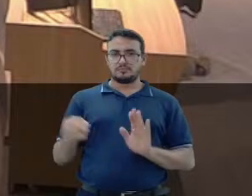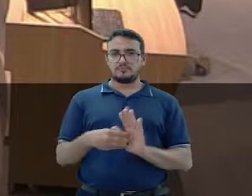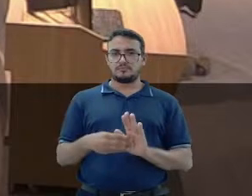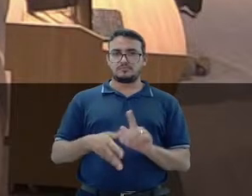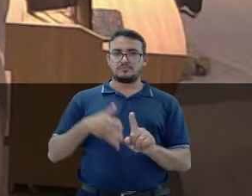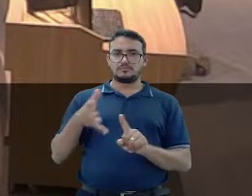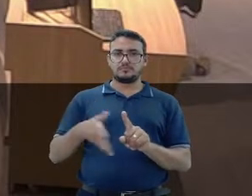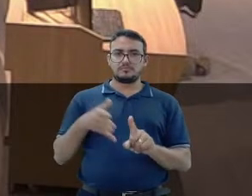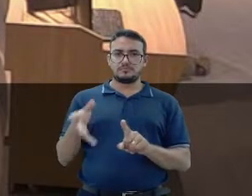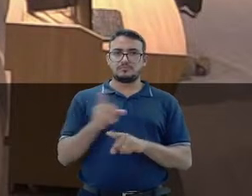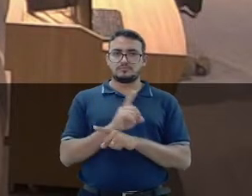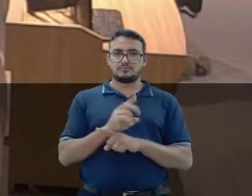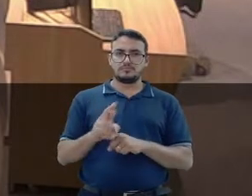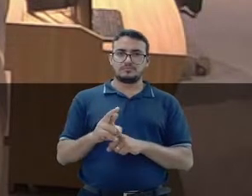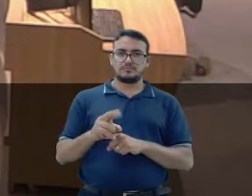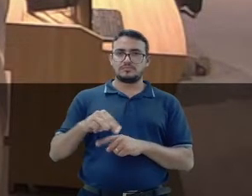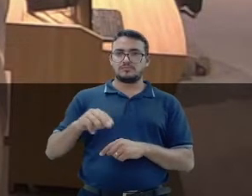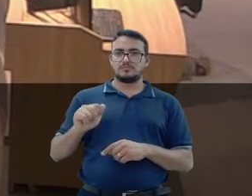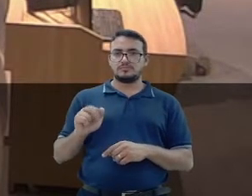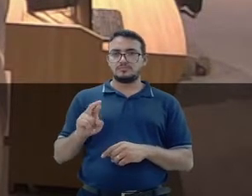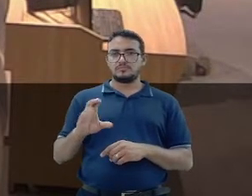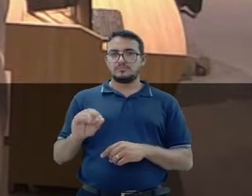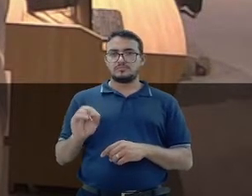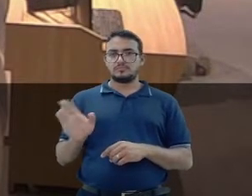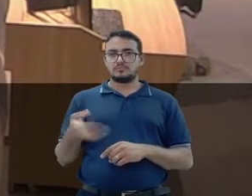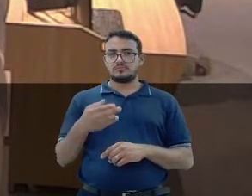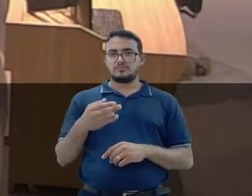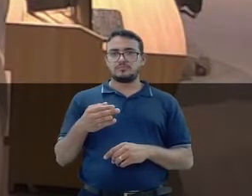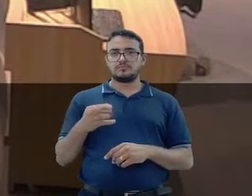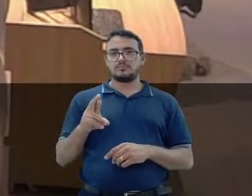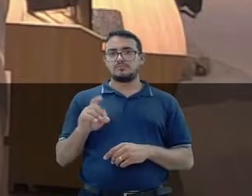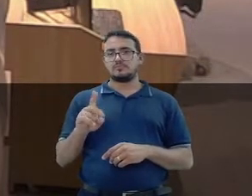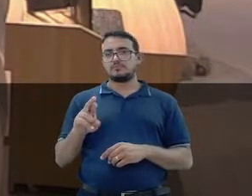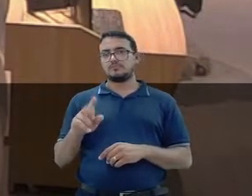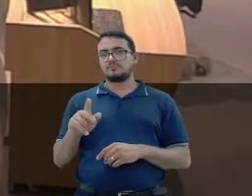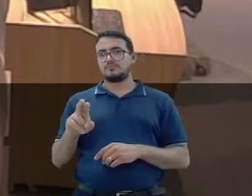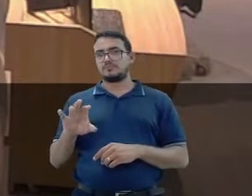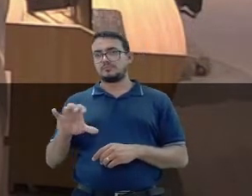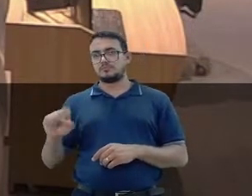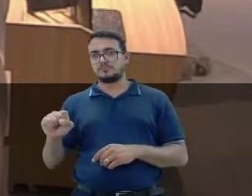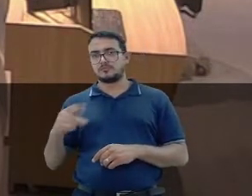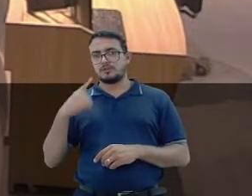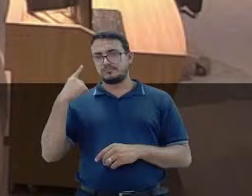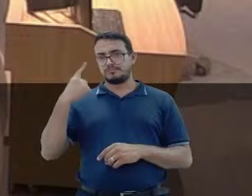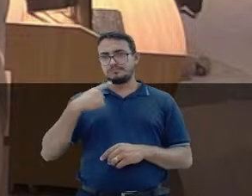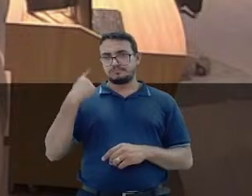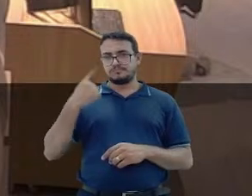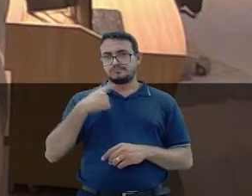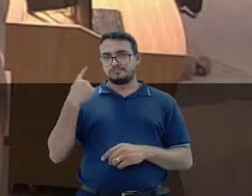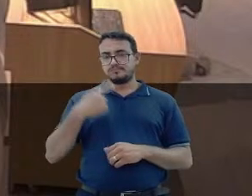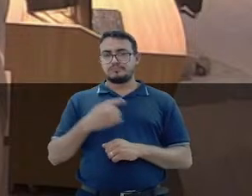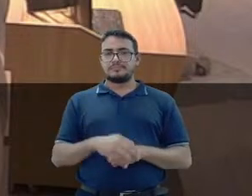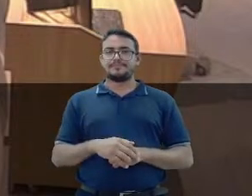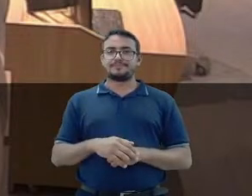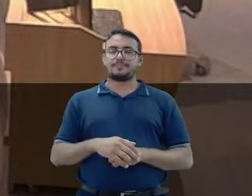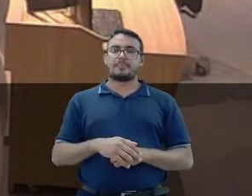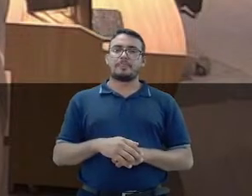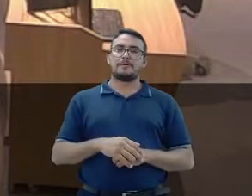para sustentação oral doutor Marco Antônio Teixeira Rodrigues Júnior, advogado das recorrentes